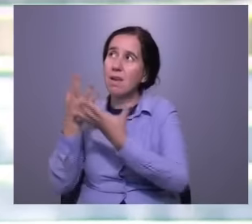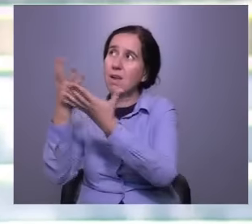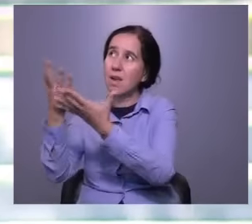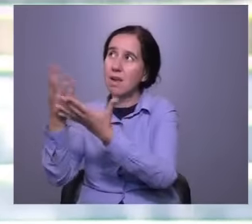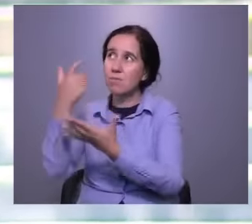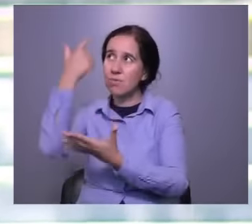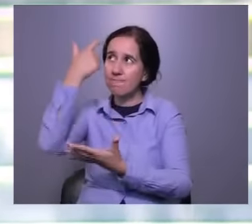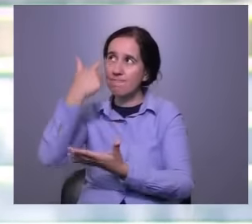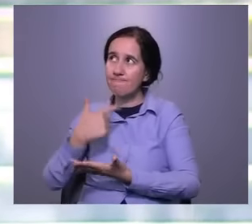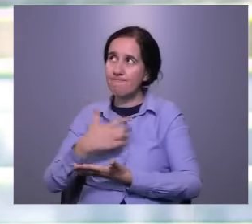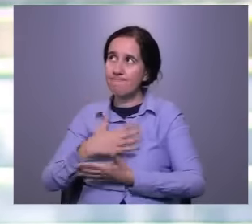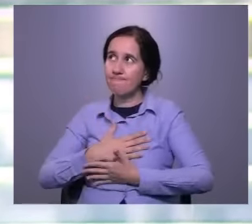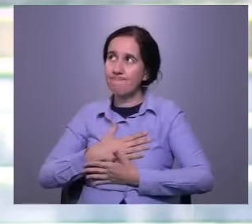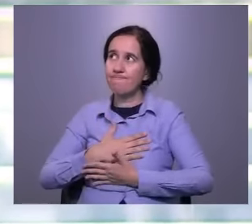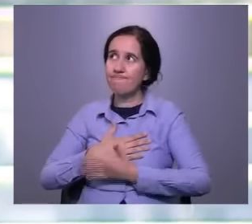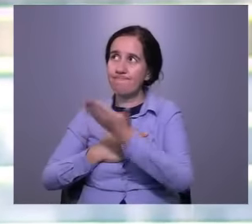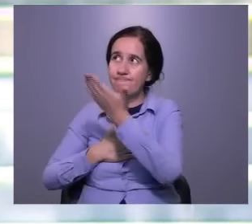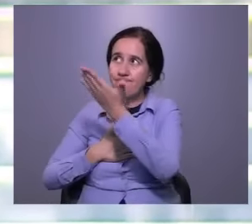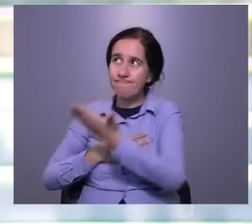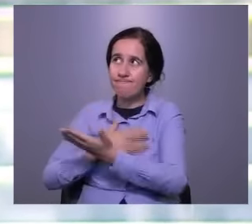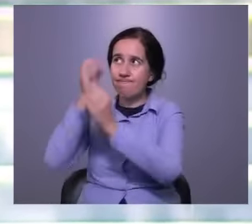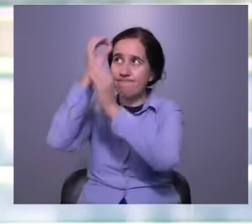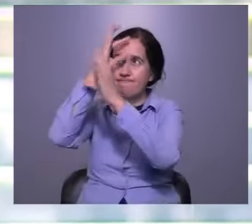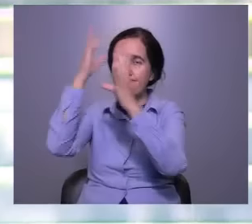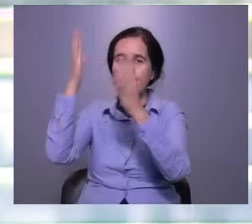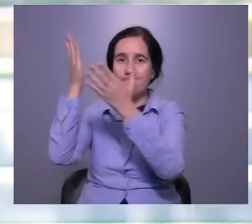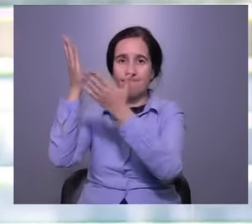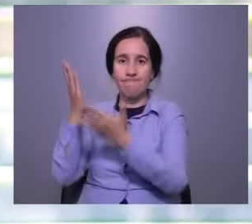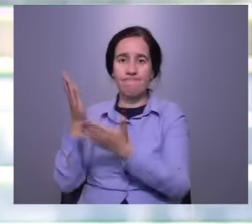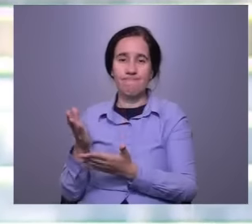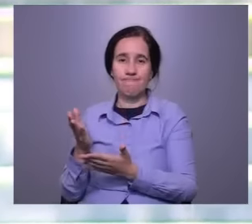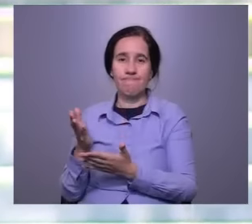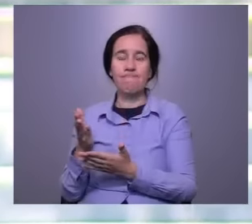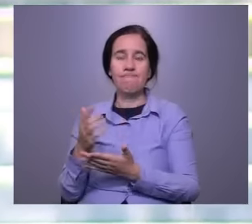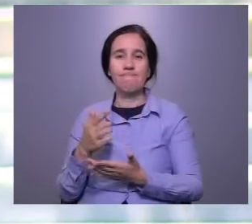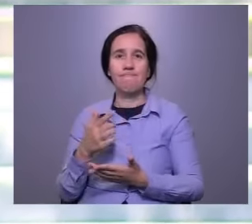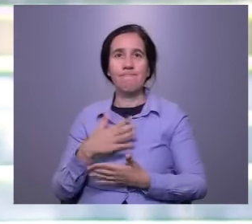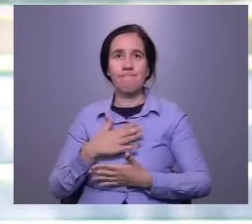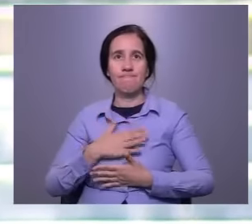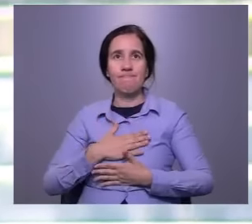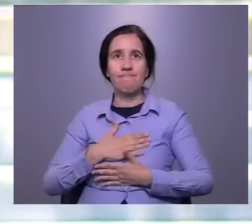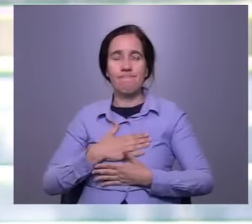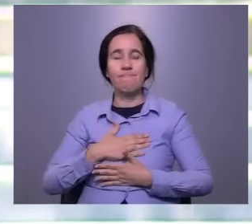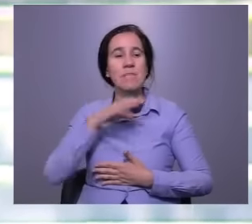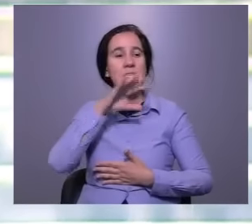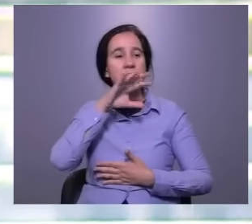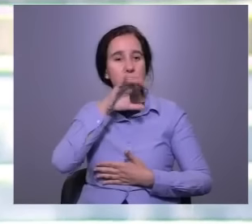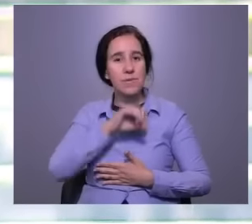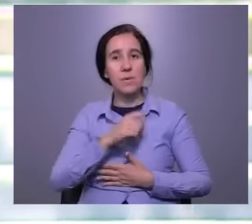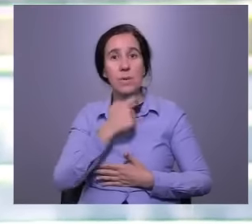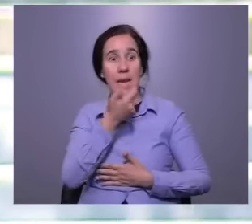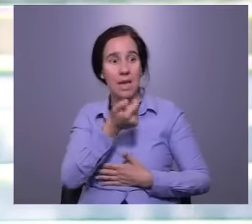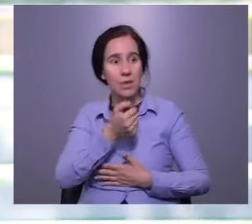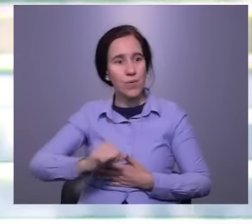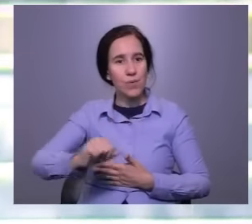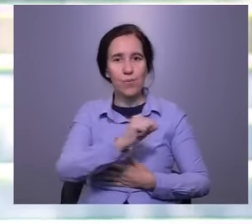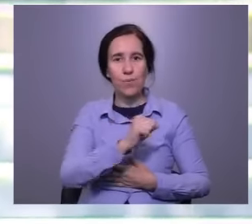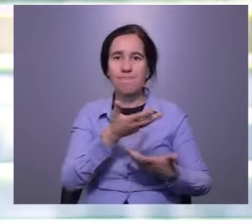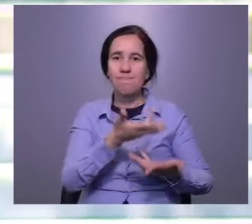Esperança, guia-nos pelos caminhos da vida e da santidade. A Ti